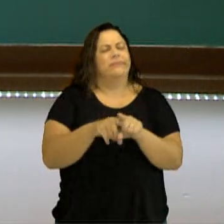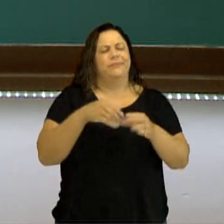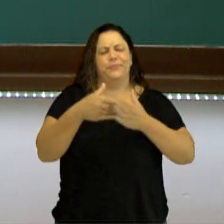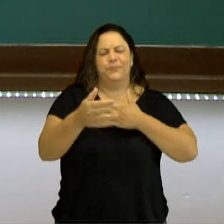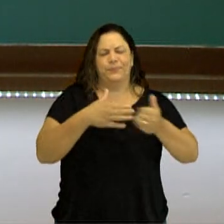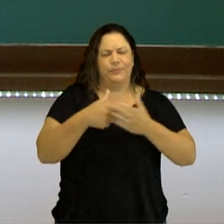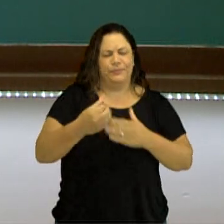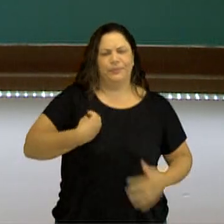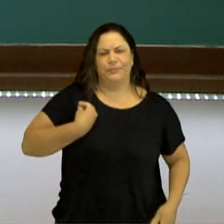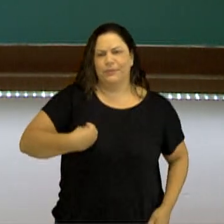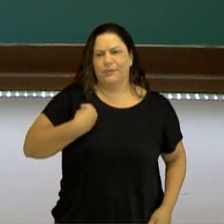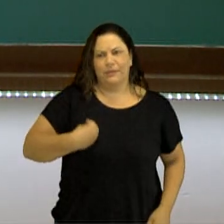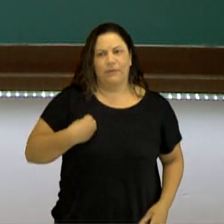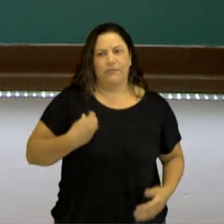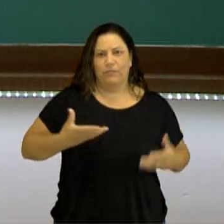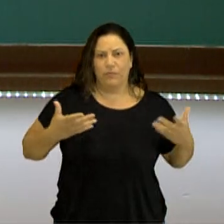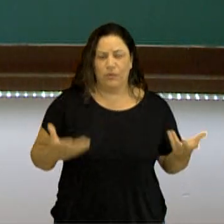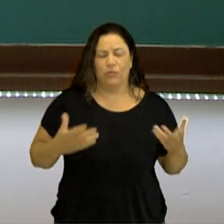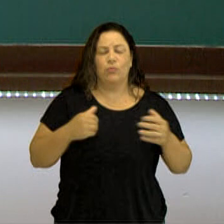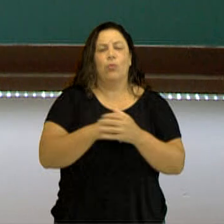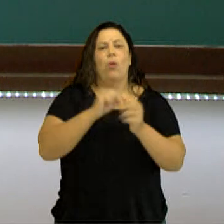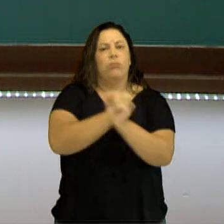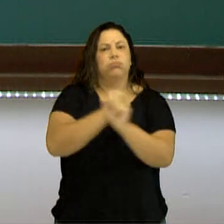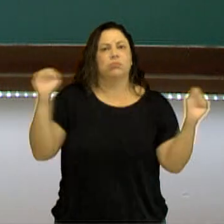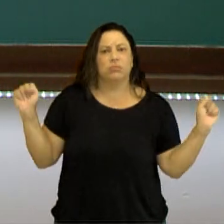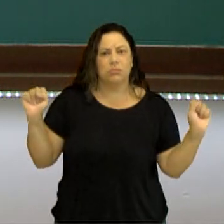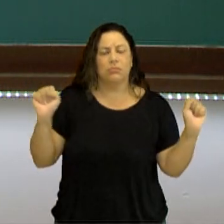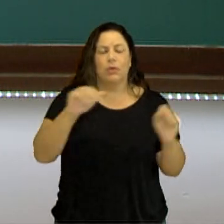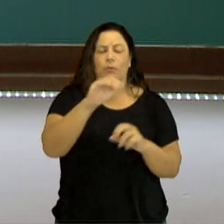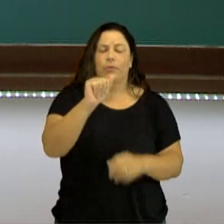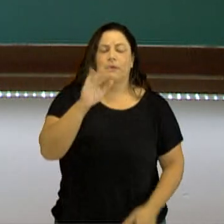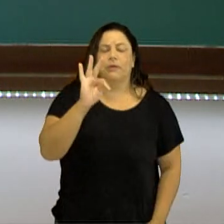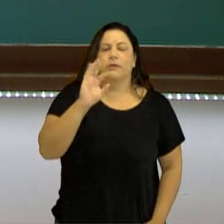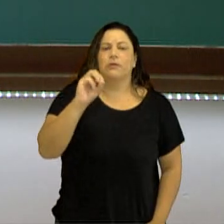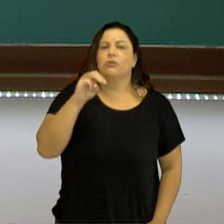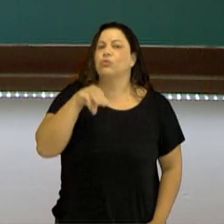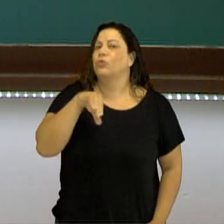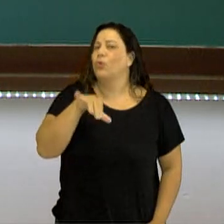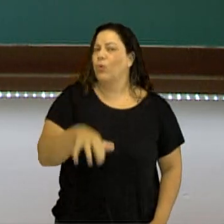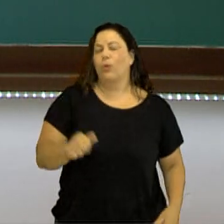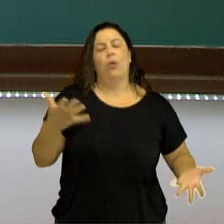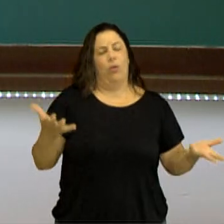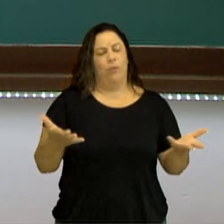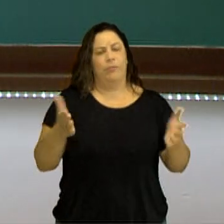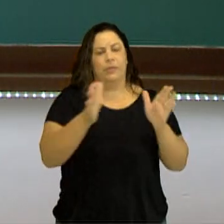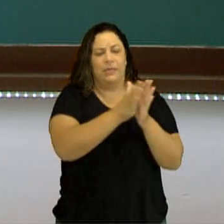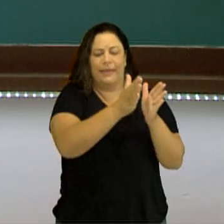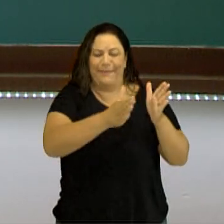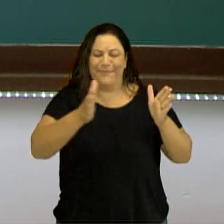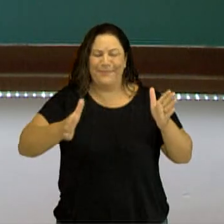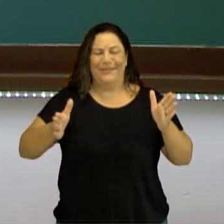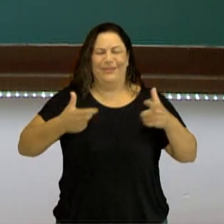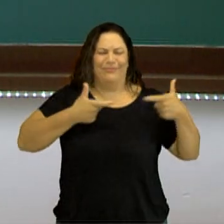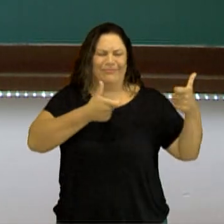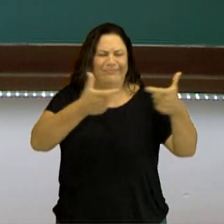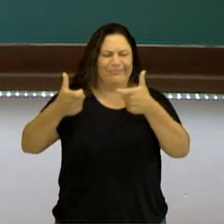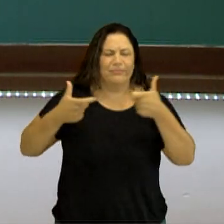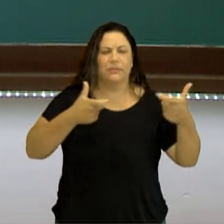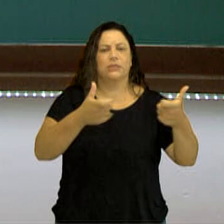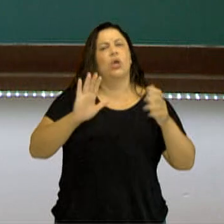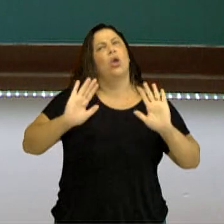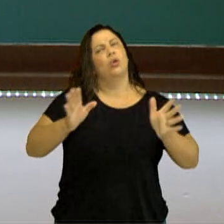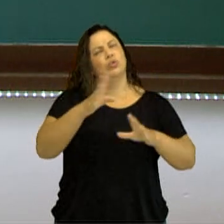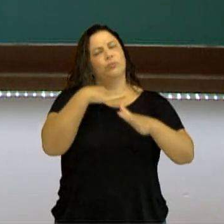organismos vivos. A bomba atômica, em períodos de guerra, já causaram muitas mortes. Quem aí, por